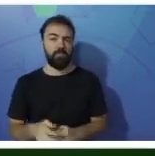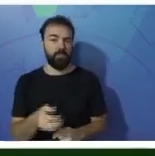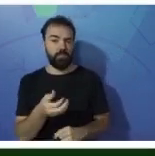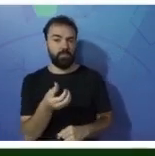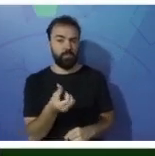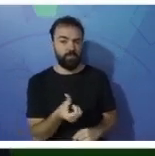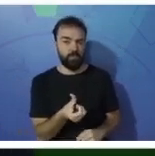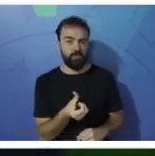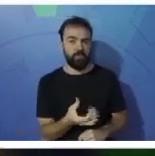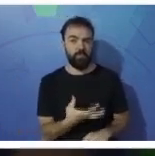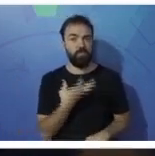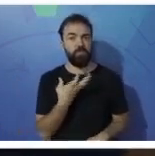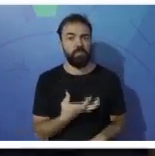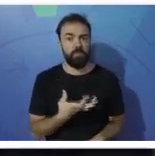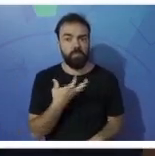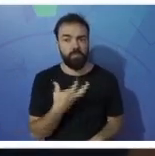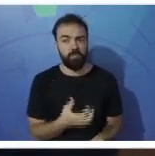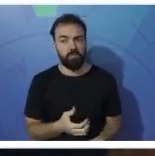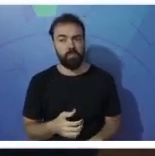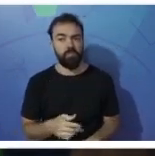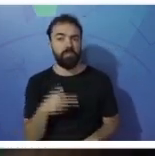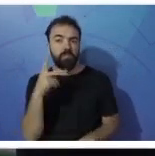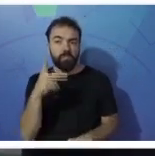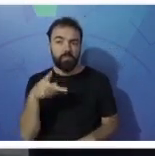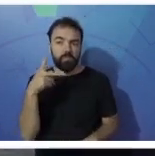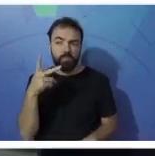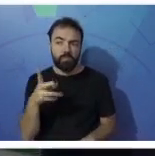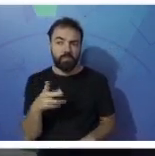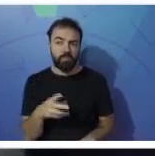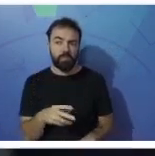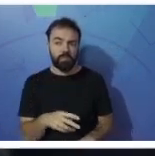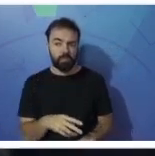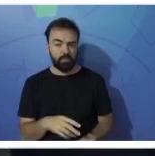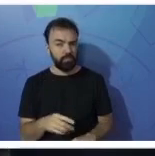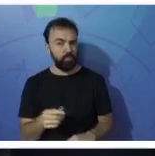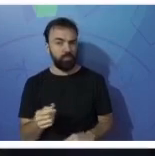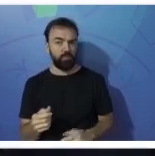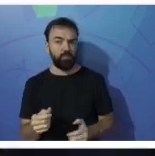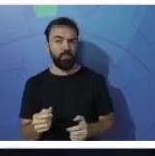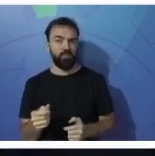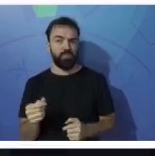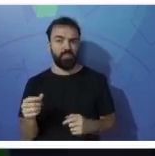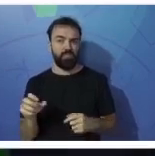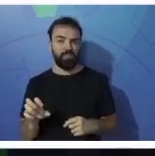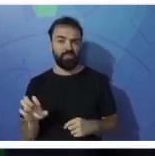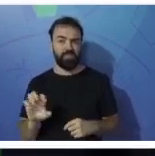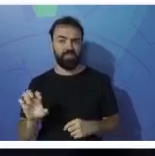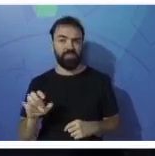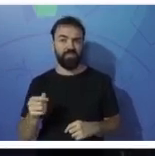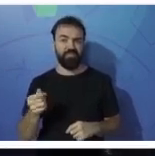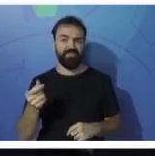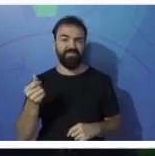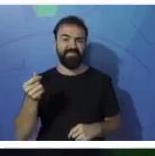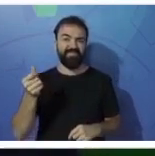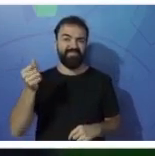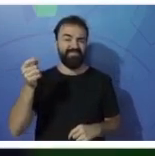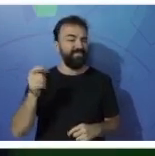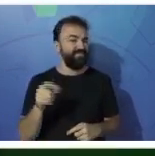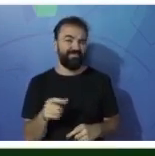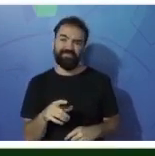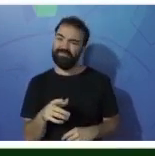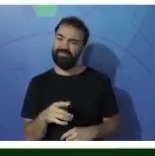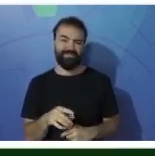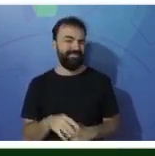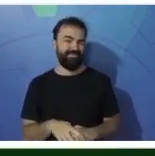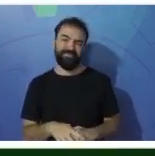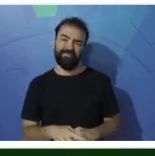6. Papai Noel contou que não estava muito rico naquele ano. O que ele quis dizer com isso? Por que o